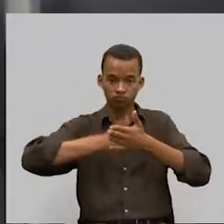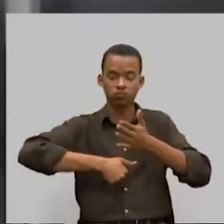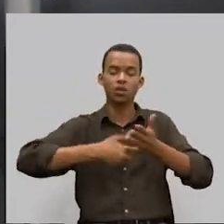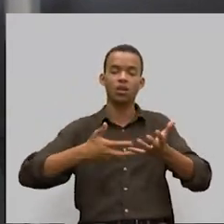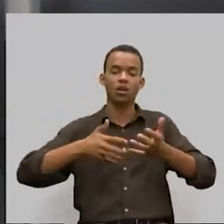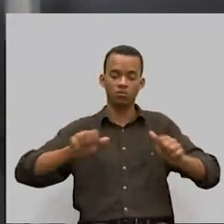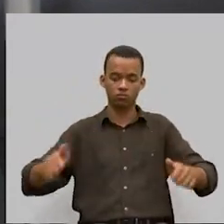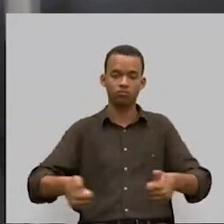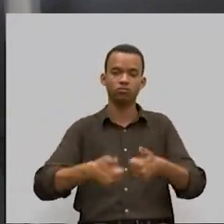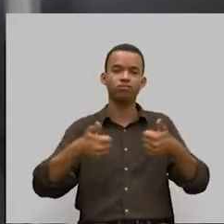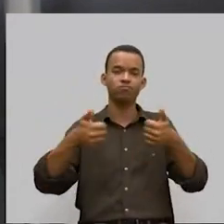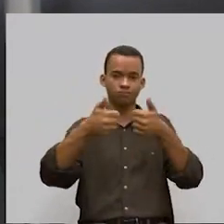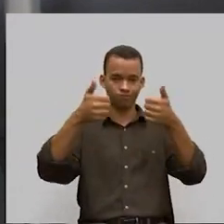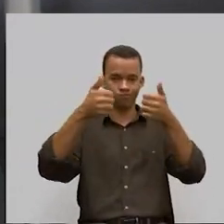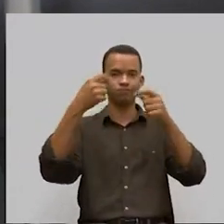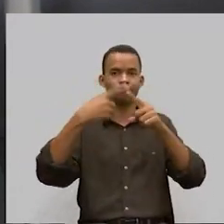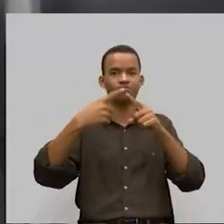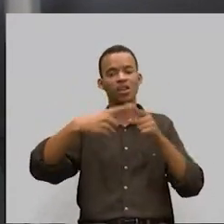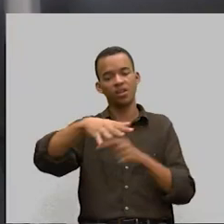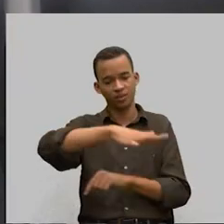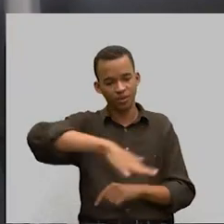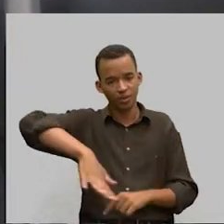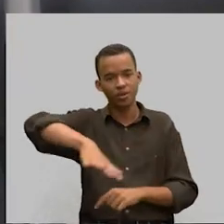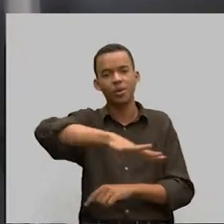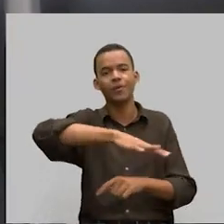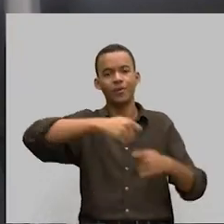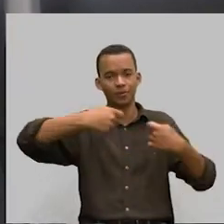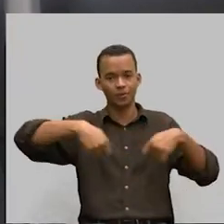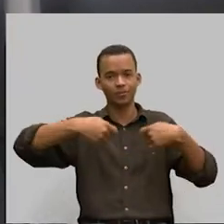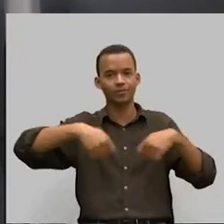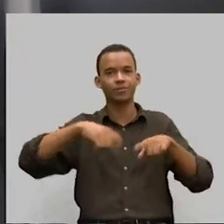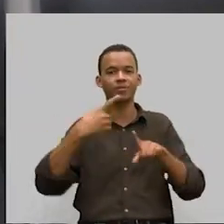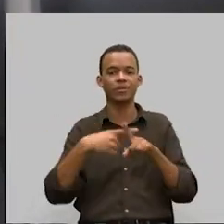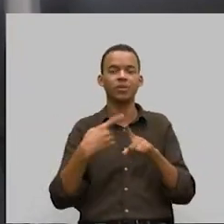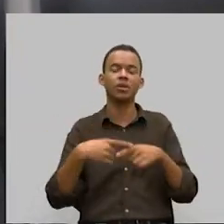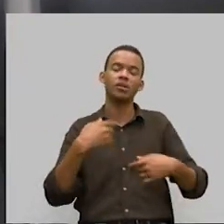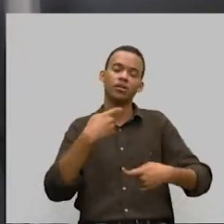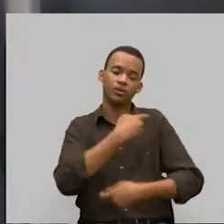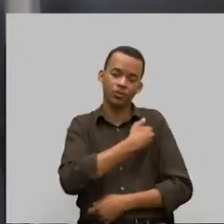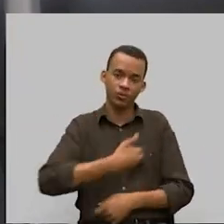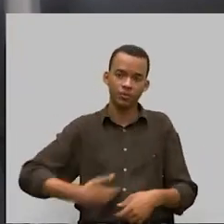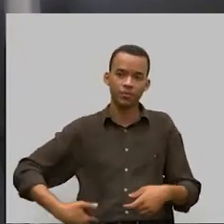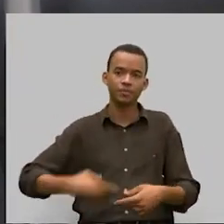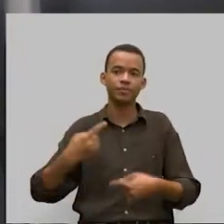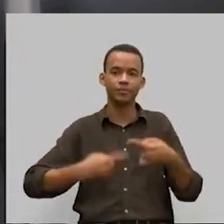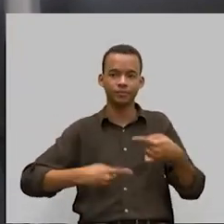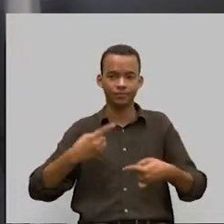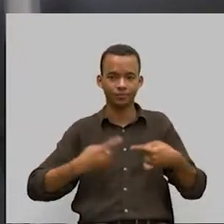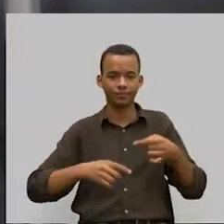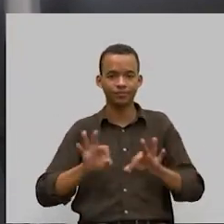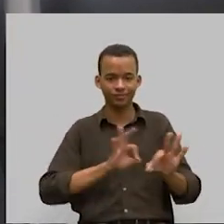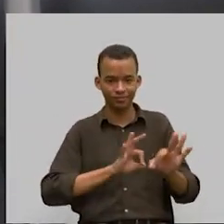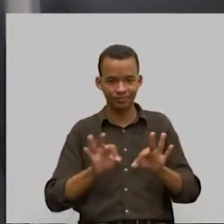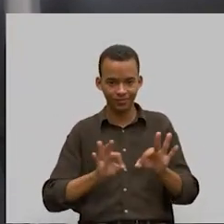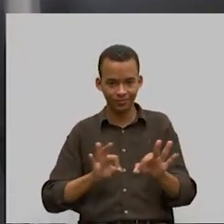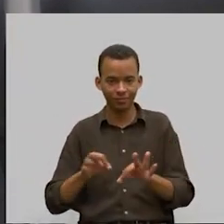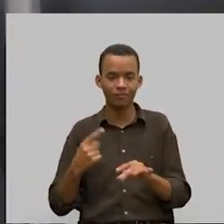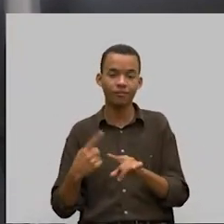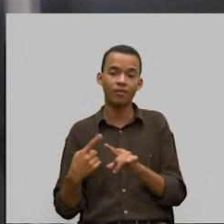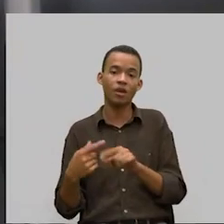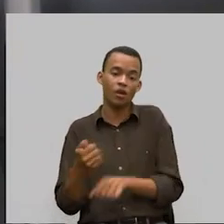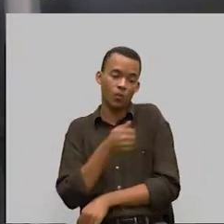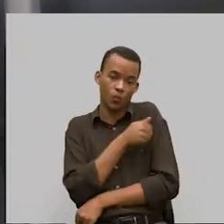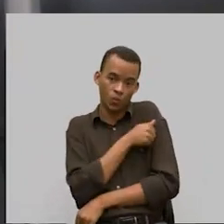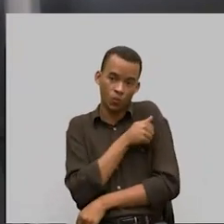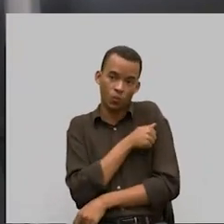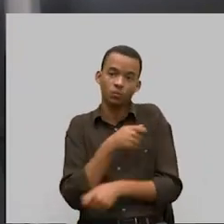né do nosso meio que por falta de polí públicas no nosso estado os nossos estudantes né